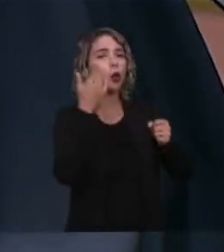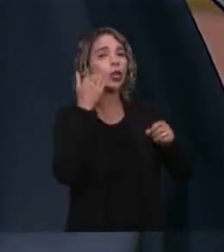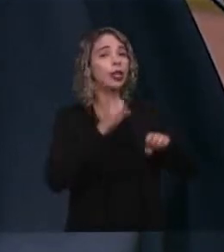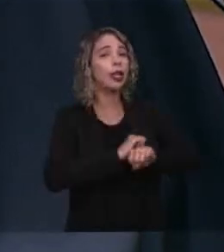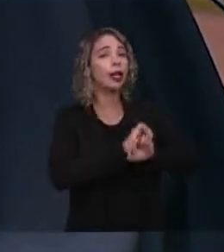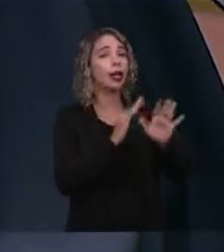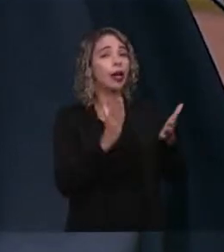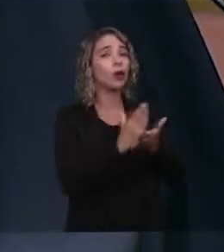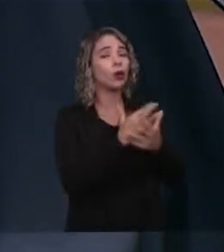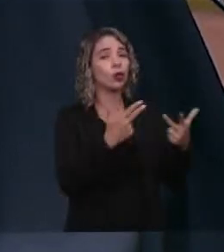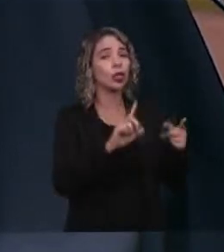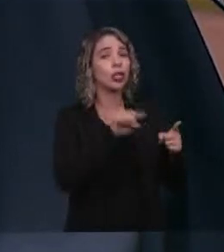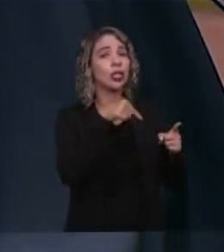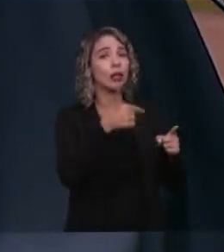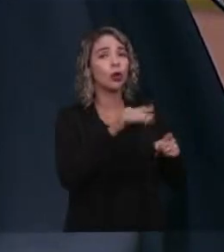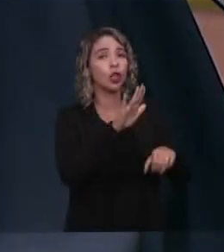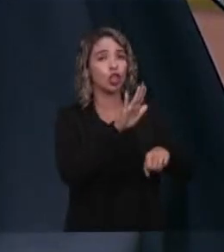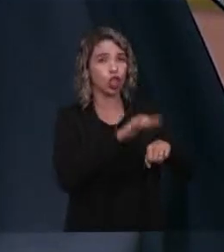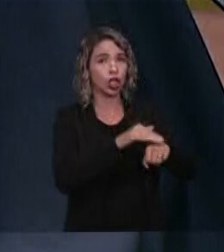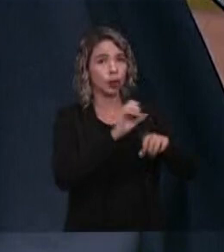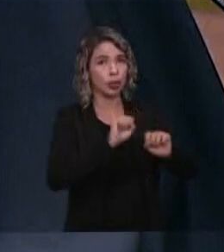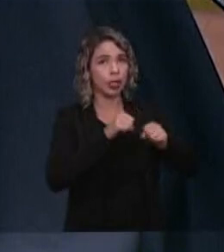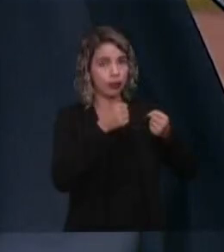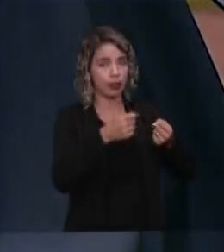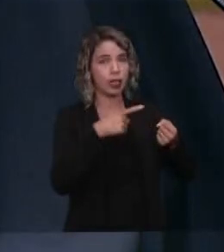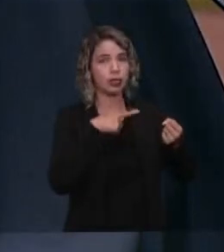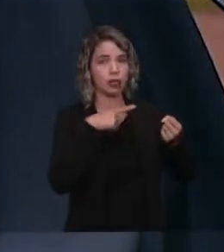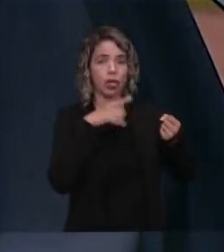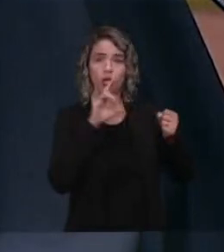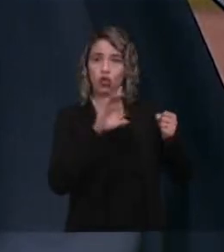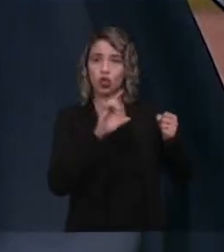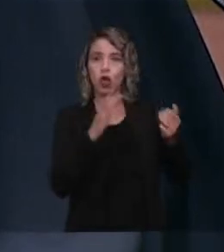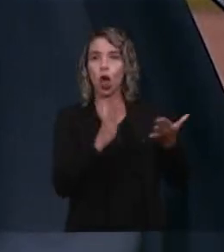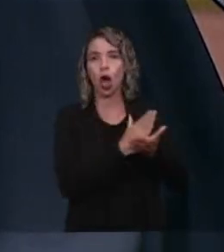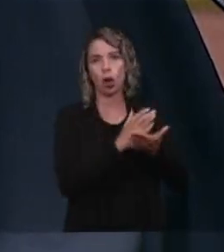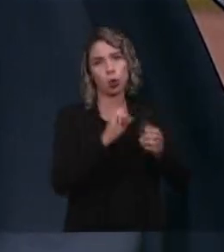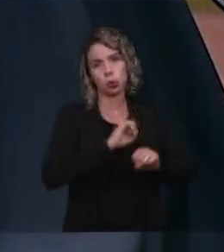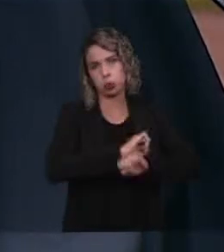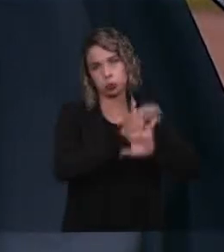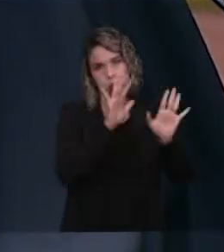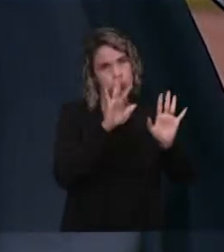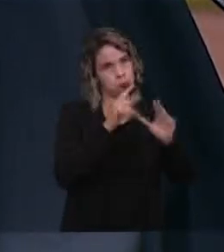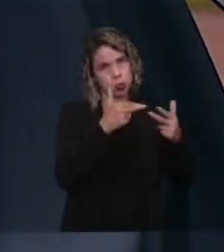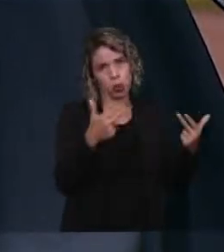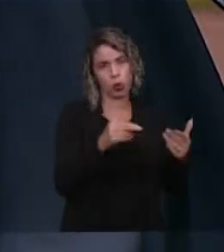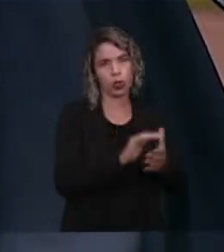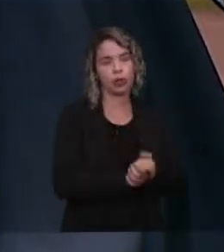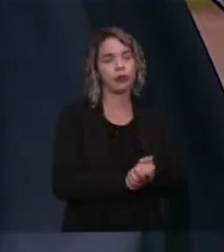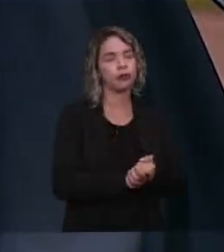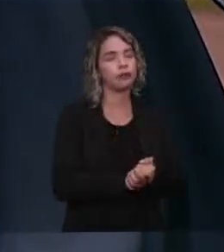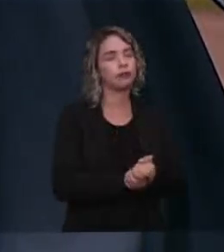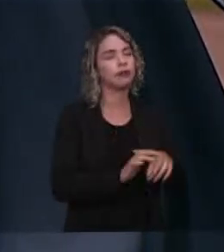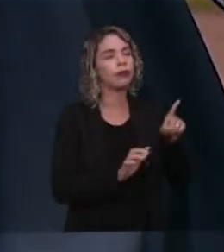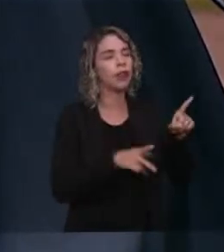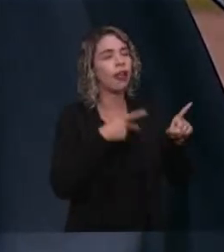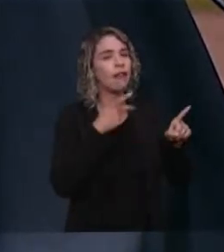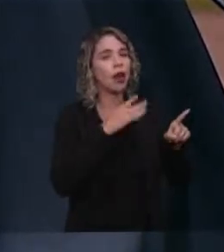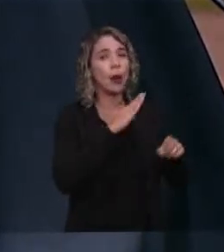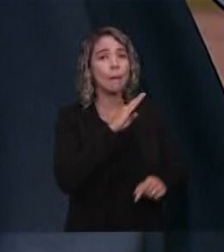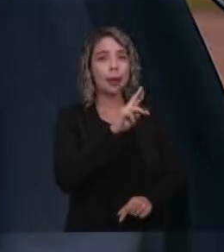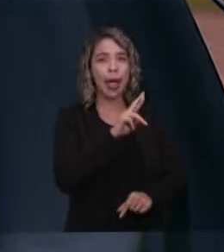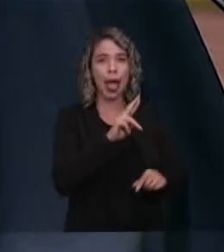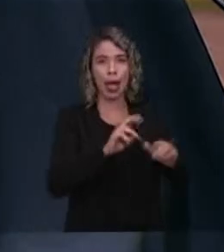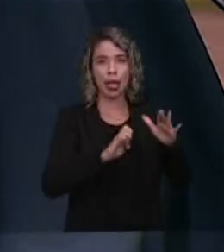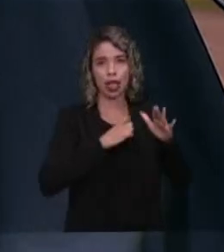esclarecimentos aqui. Depois eu passo a palavra à defesa e faço, eventualmente, só alguns esclarecimentos aqui. O senhor falou que na BR